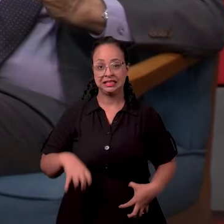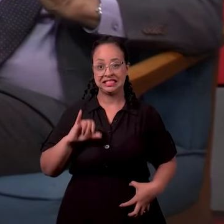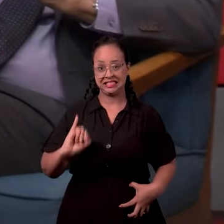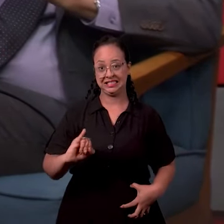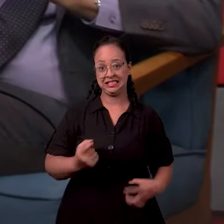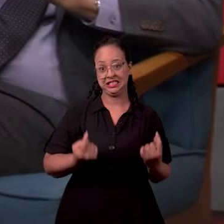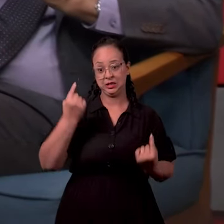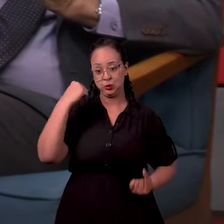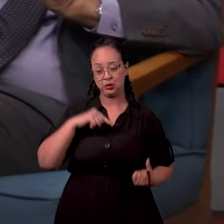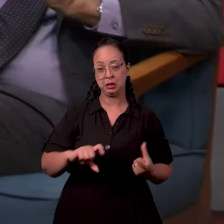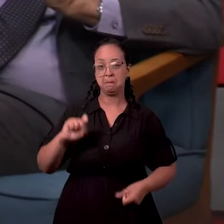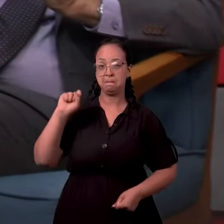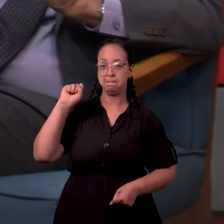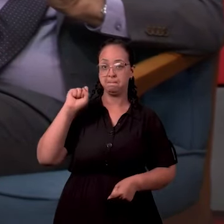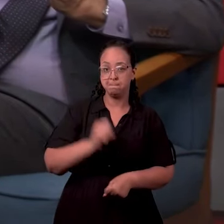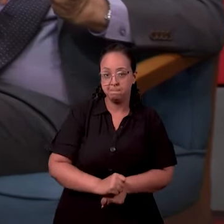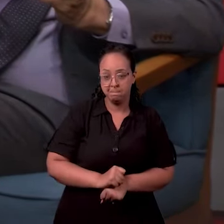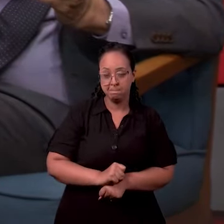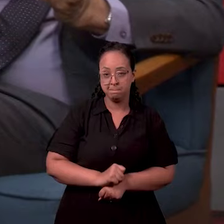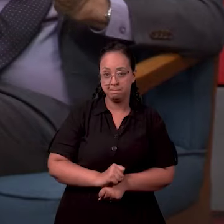o sangue para de circular,